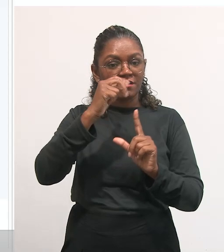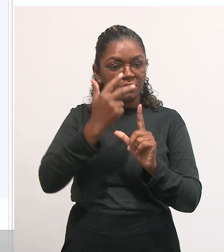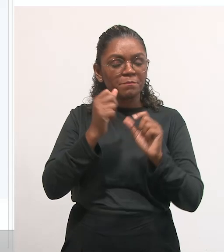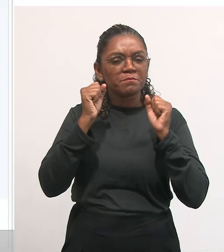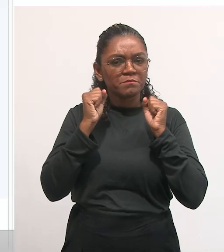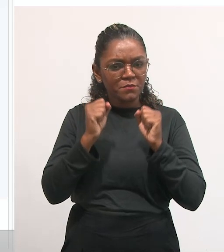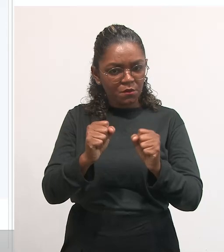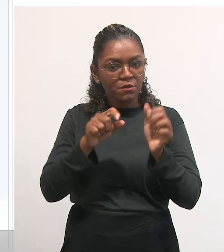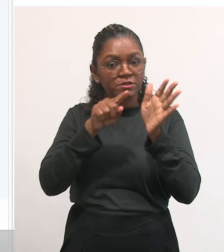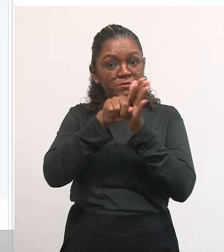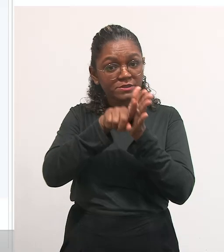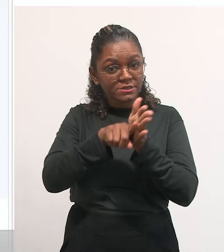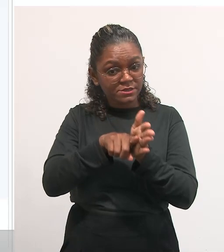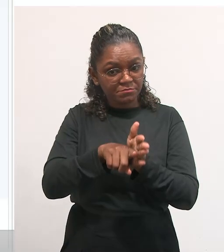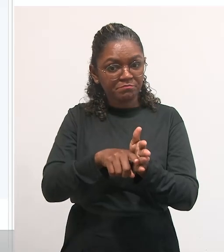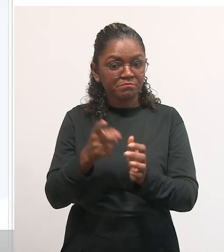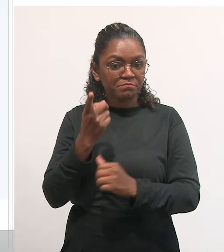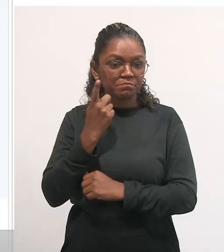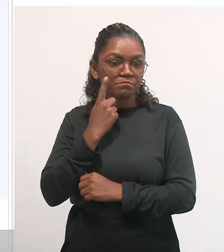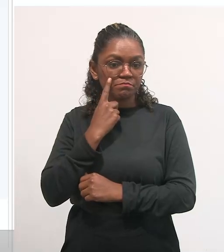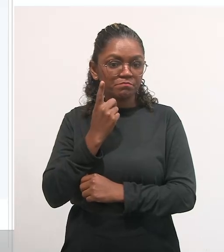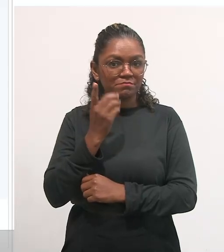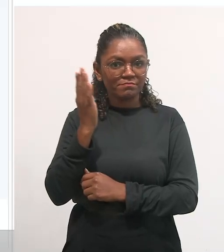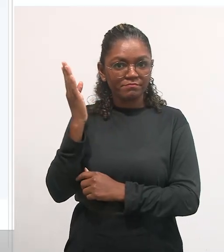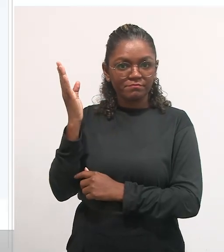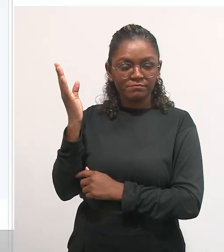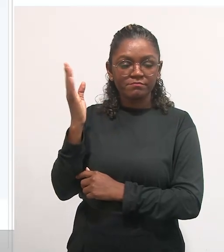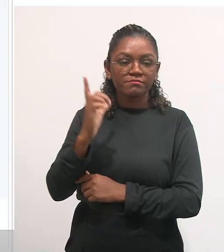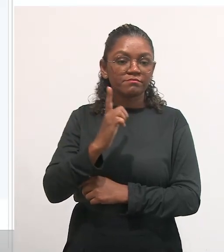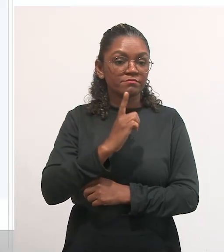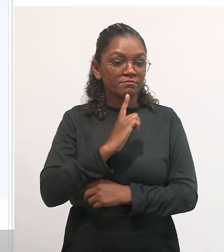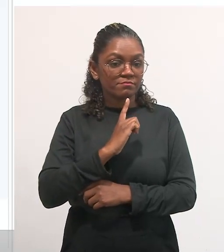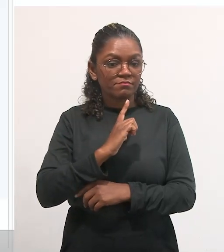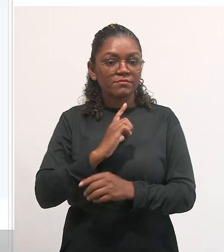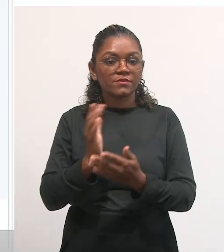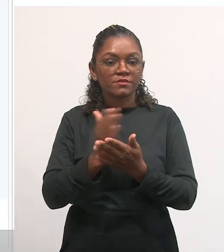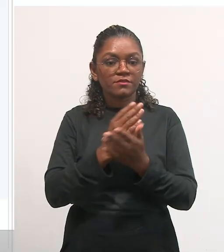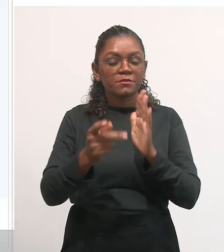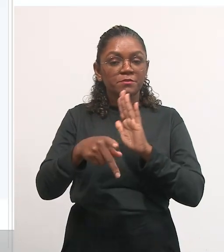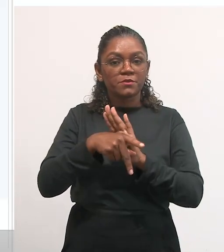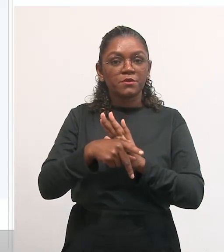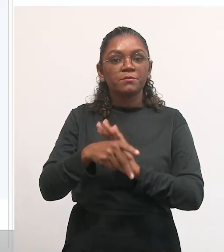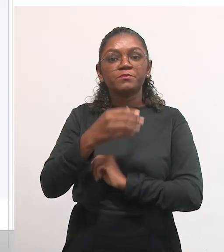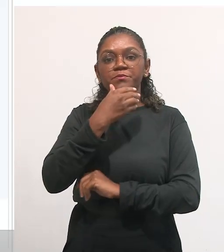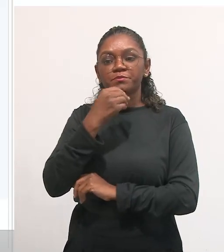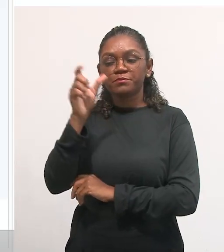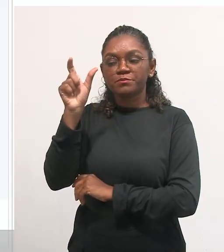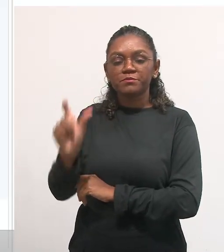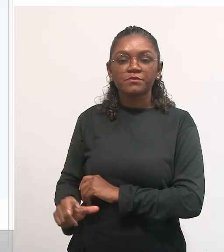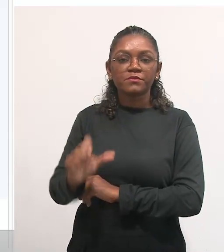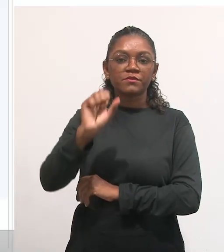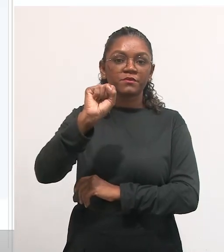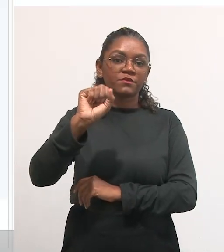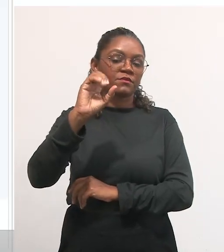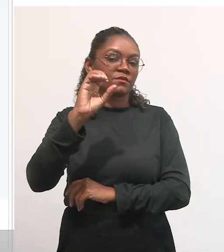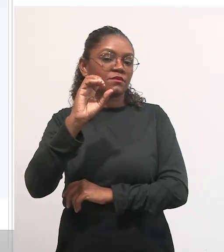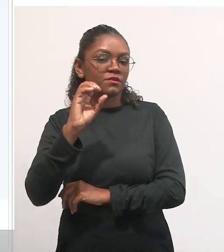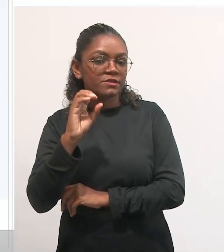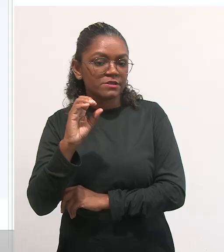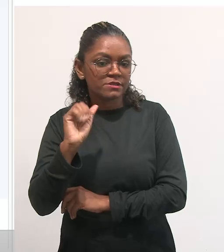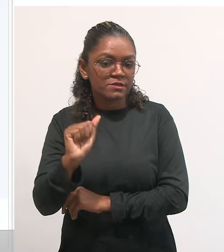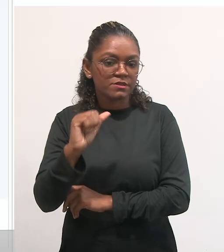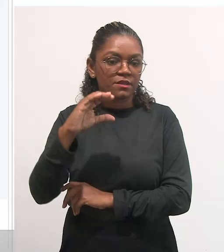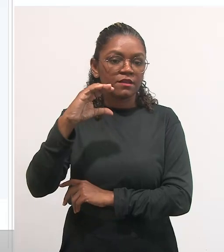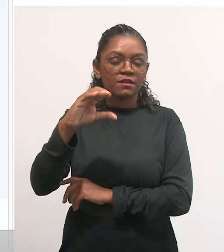consultar então aqui a gente tem a obra do sacristã currículo uma reflexão prática uma reflexão